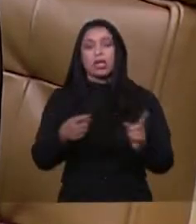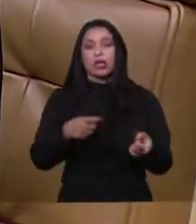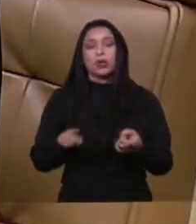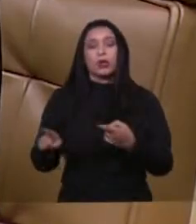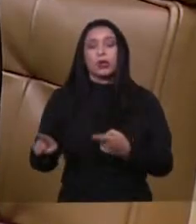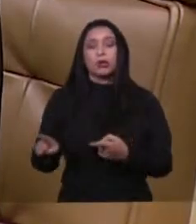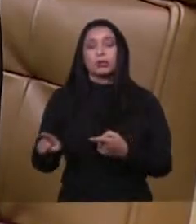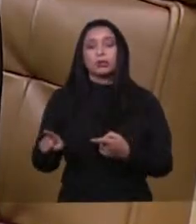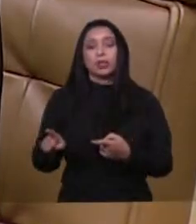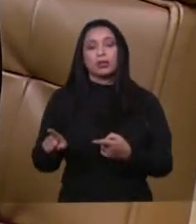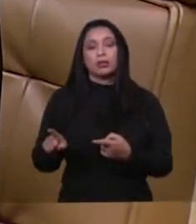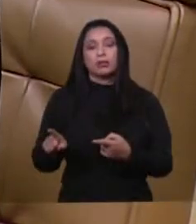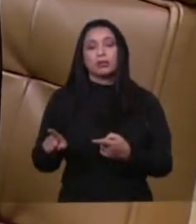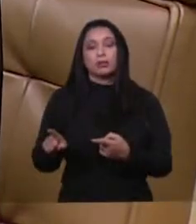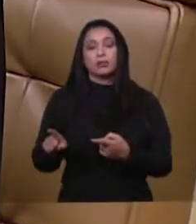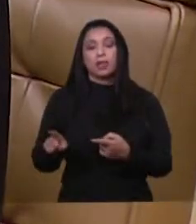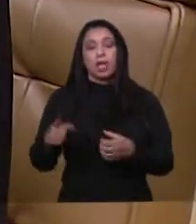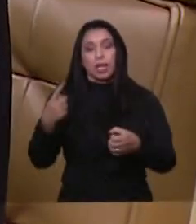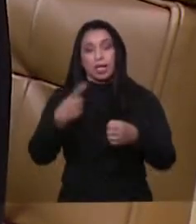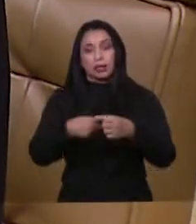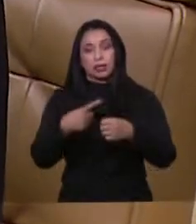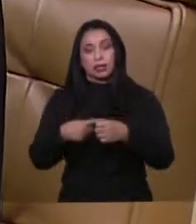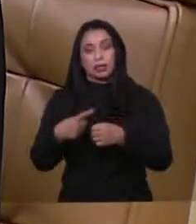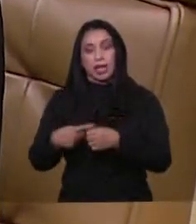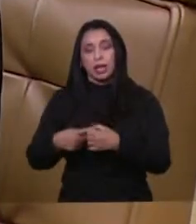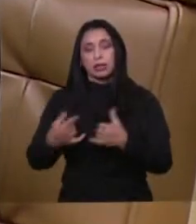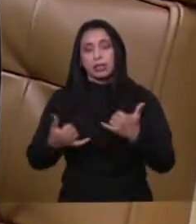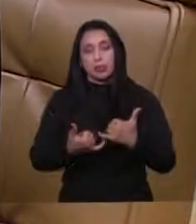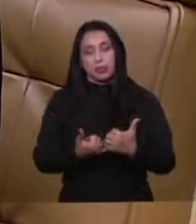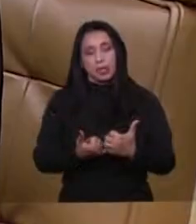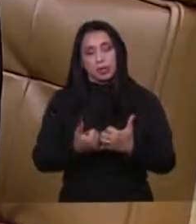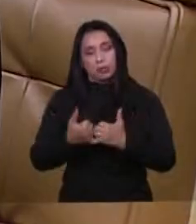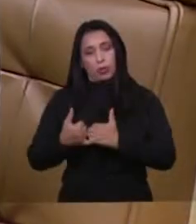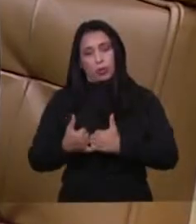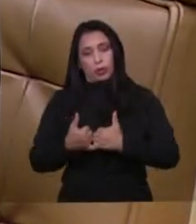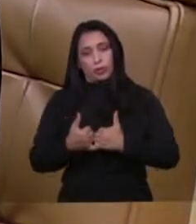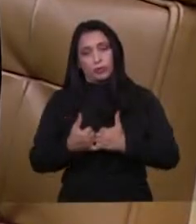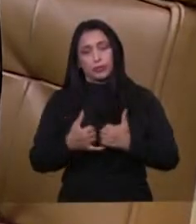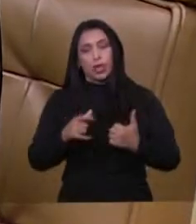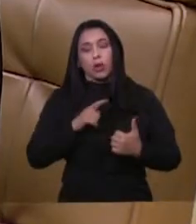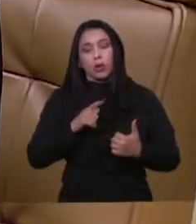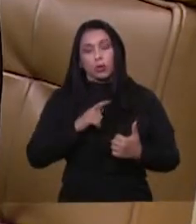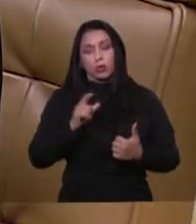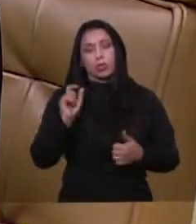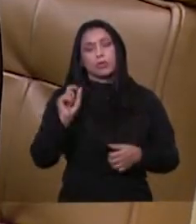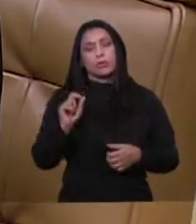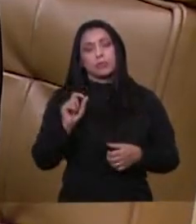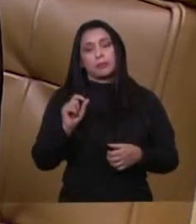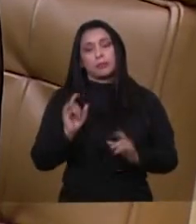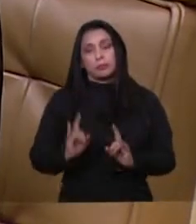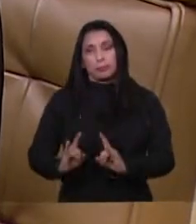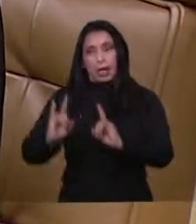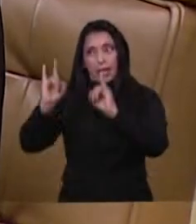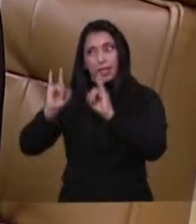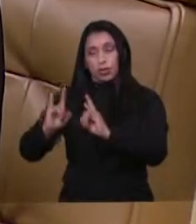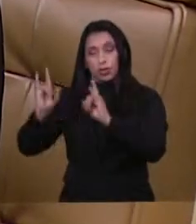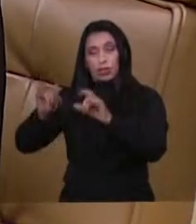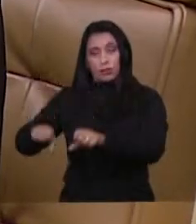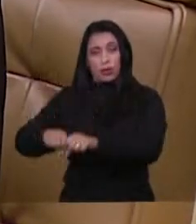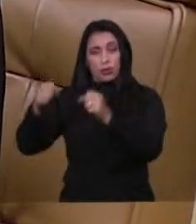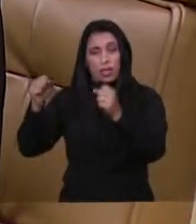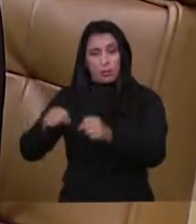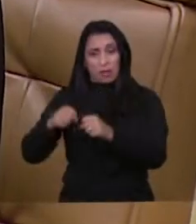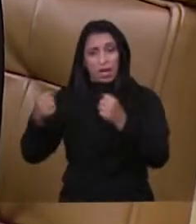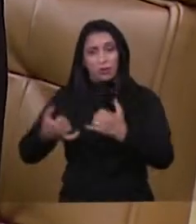ordenamento urbano e patrimônio cultural. Pois bem, os prédios vandalizados pelos extremistas fazem parte do